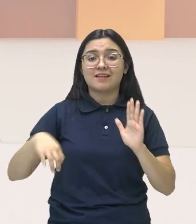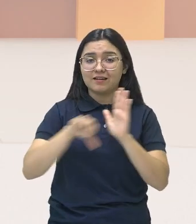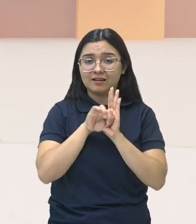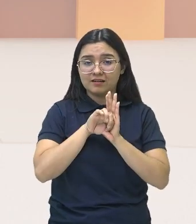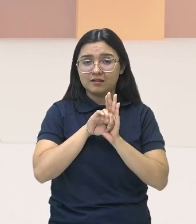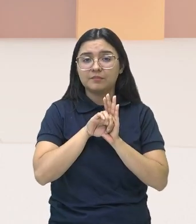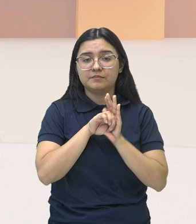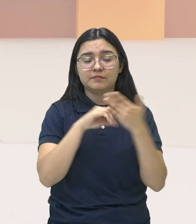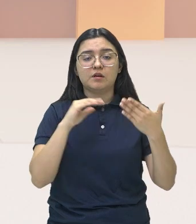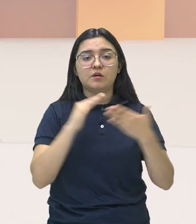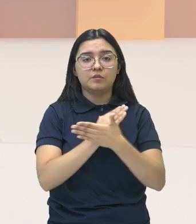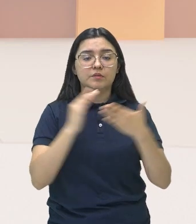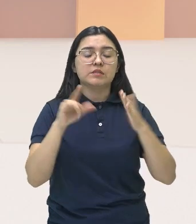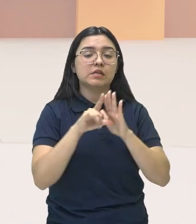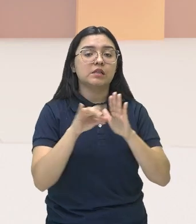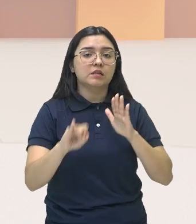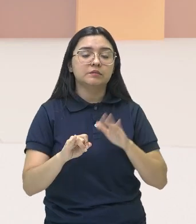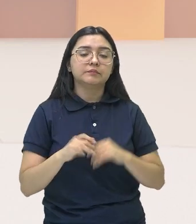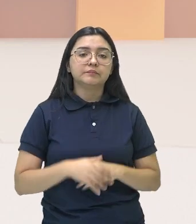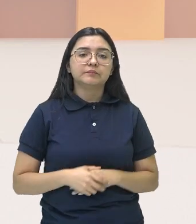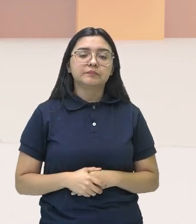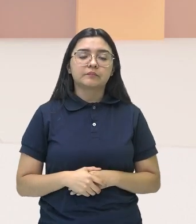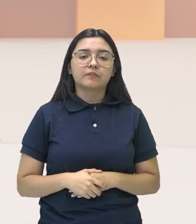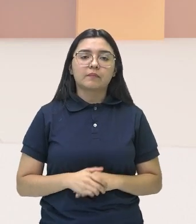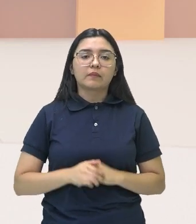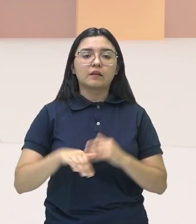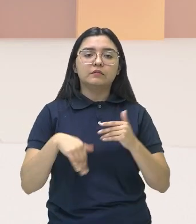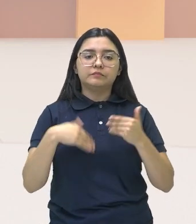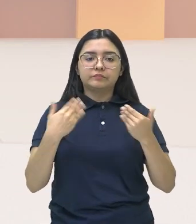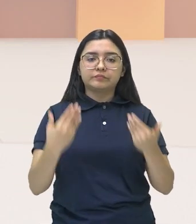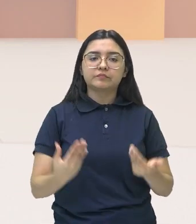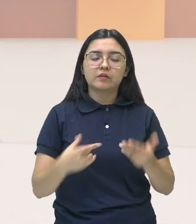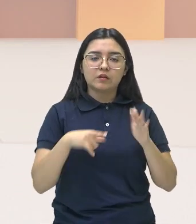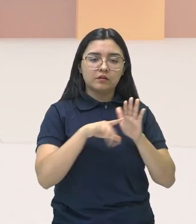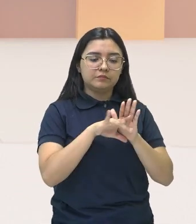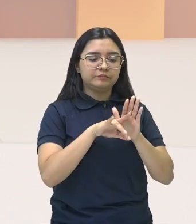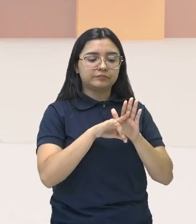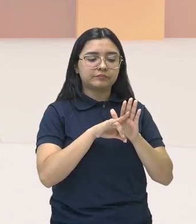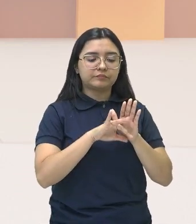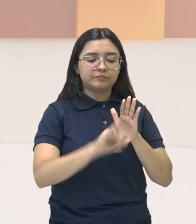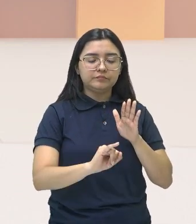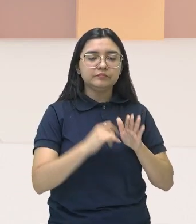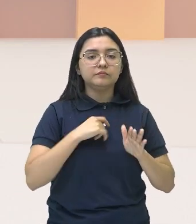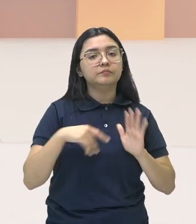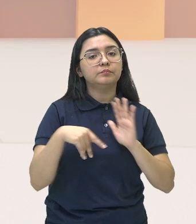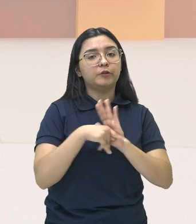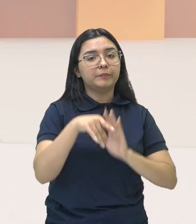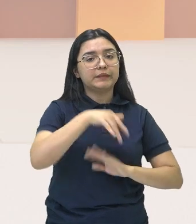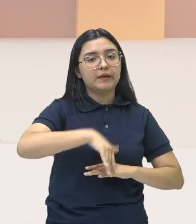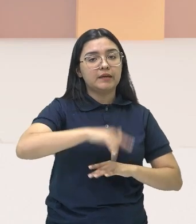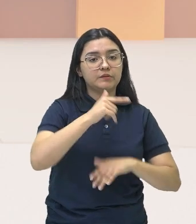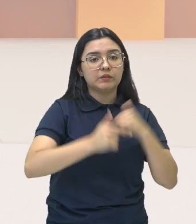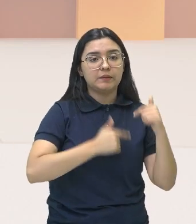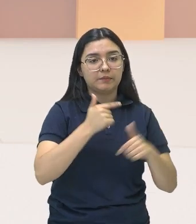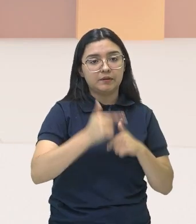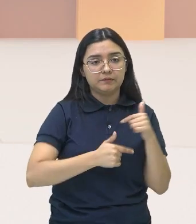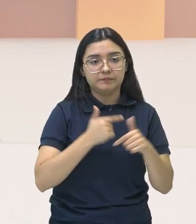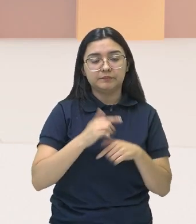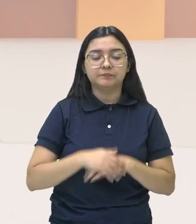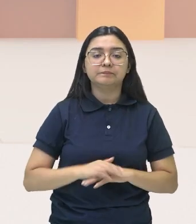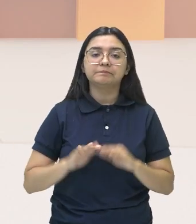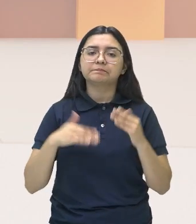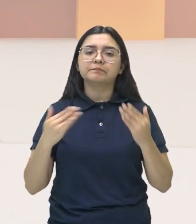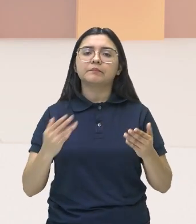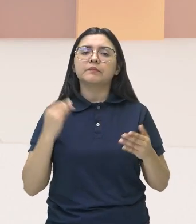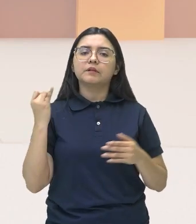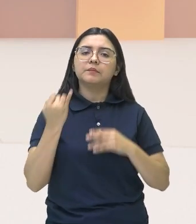dessas leis, né? Então, tudo essa lei dentro do mundo do trabalho. Então, é